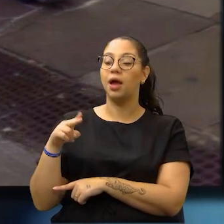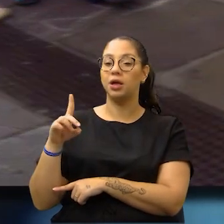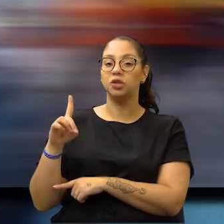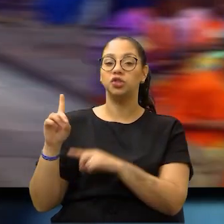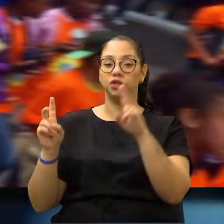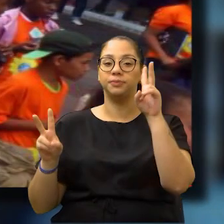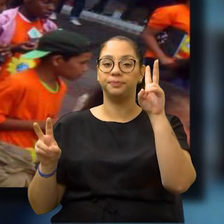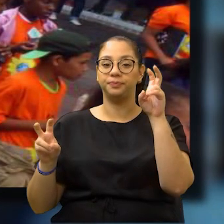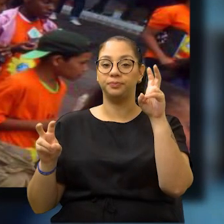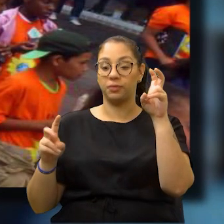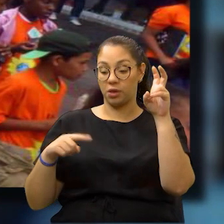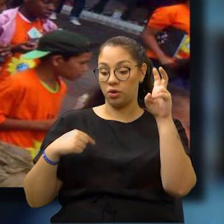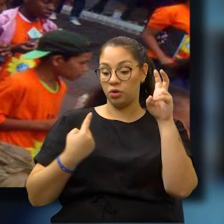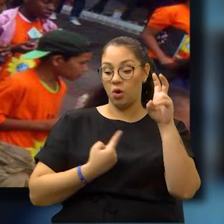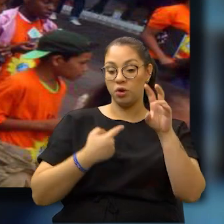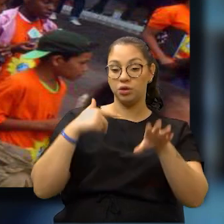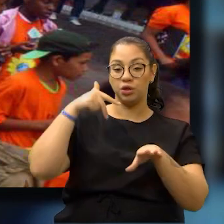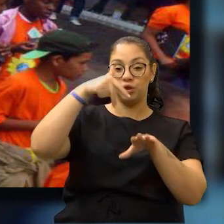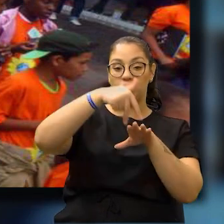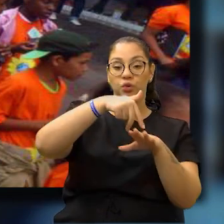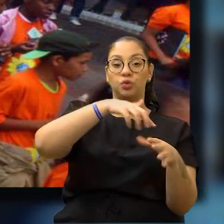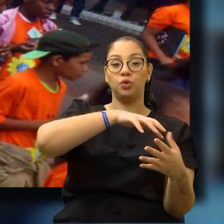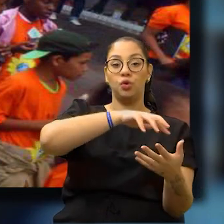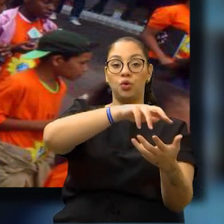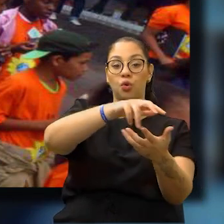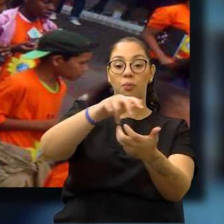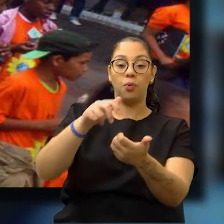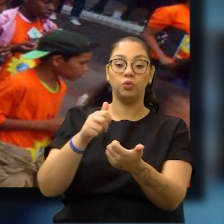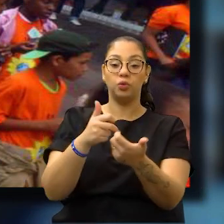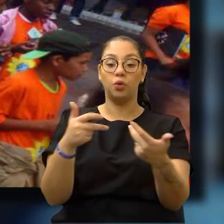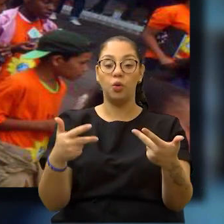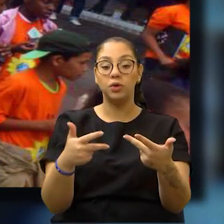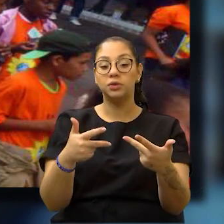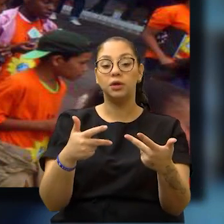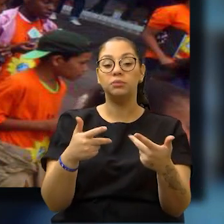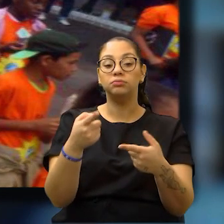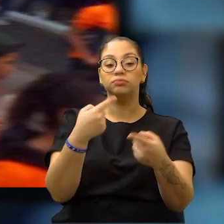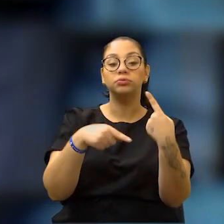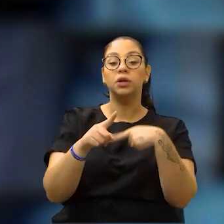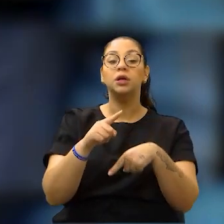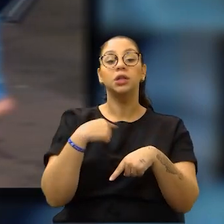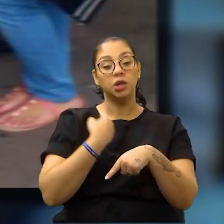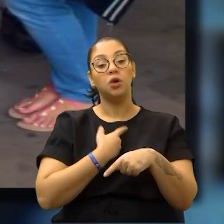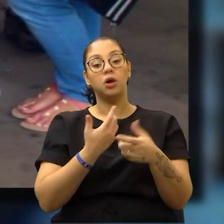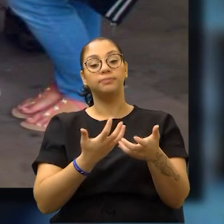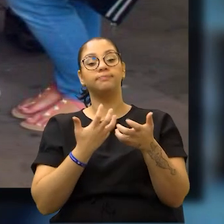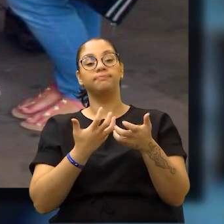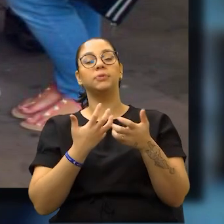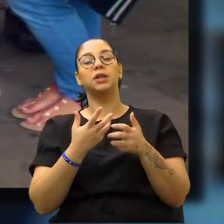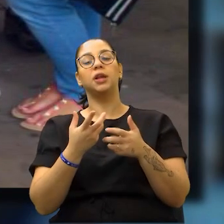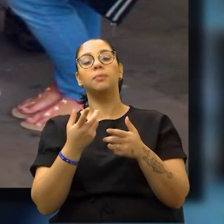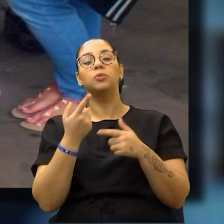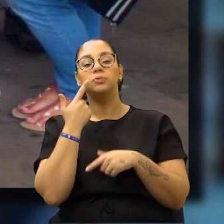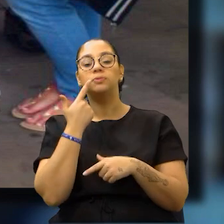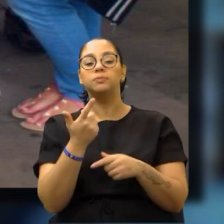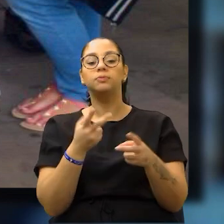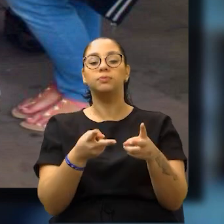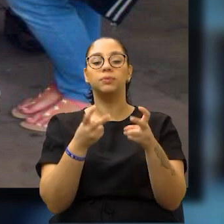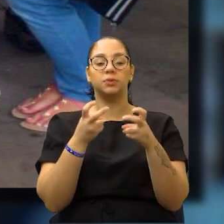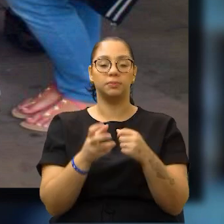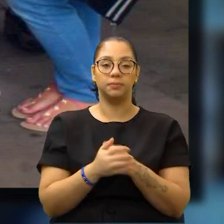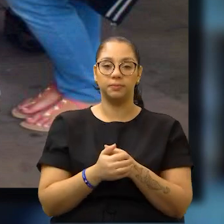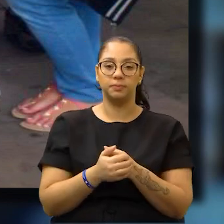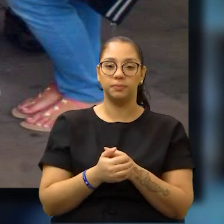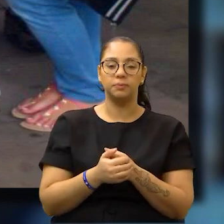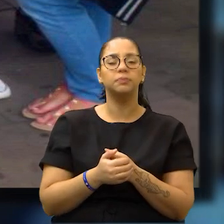Da gente ser no mundo a diferença, a transformação que a gente quer ver. E de fato a gente vê a transformação